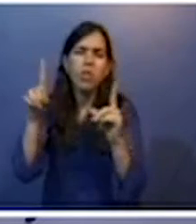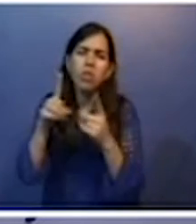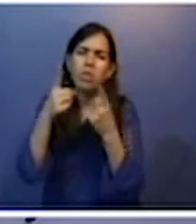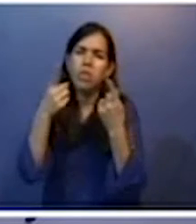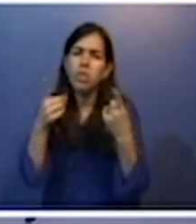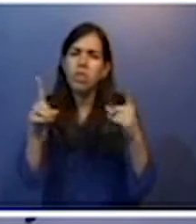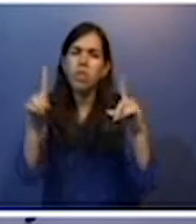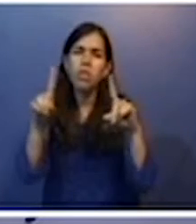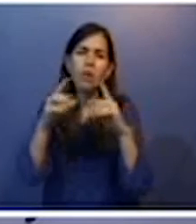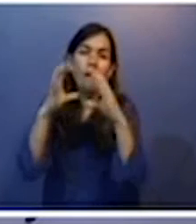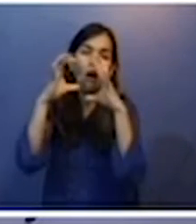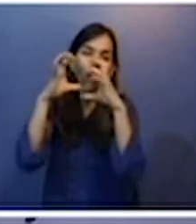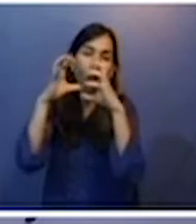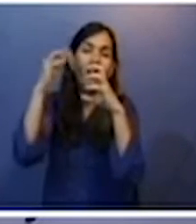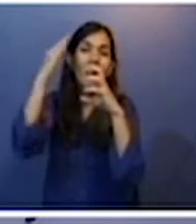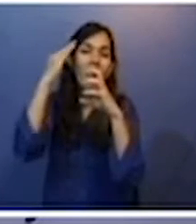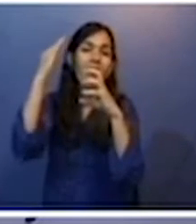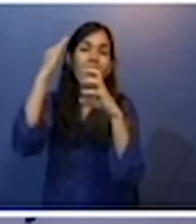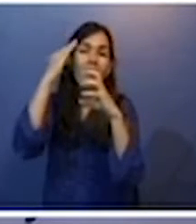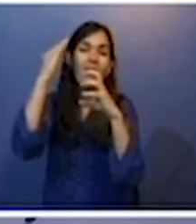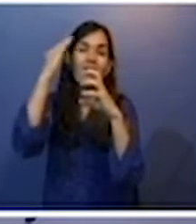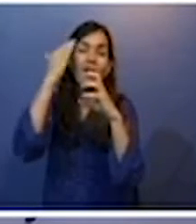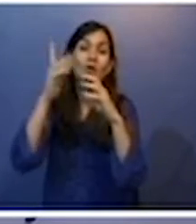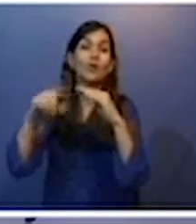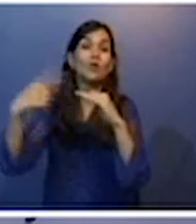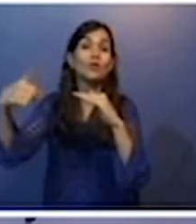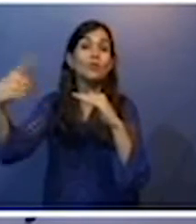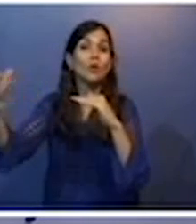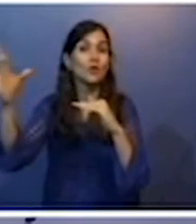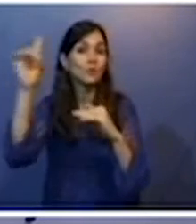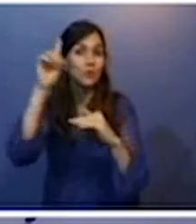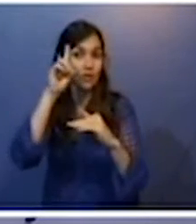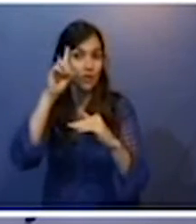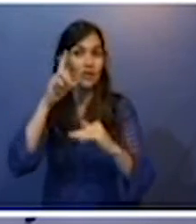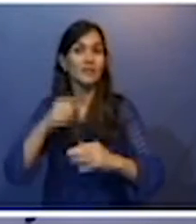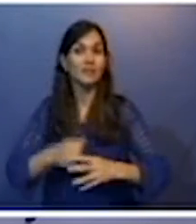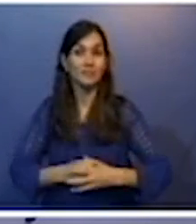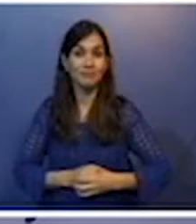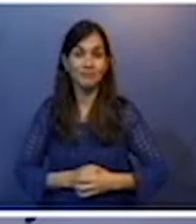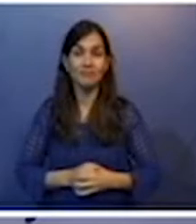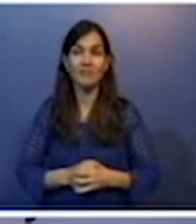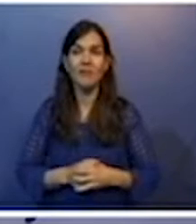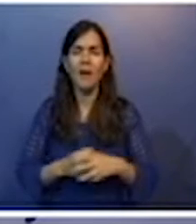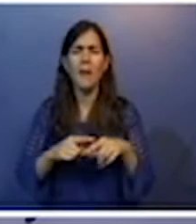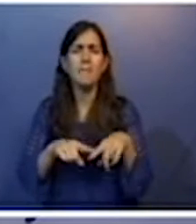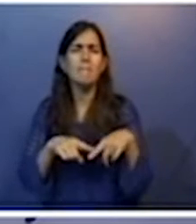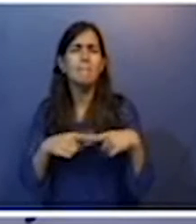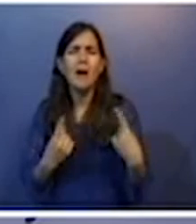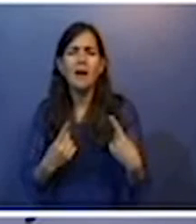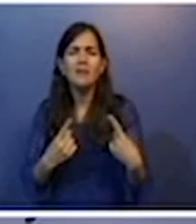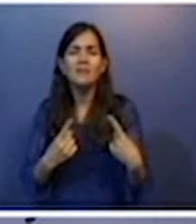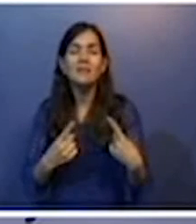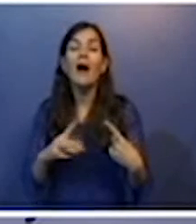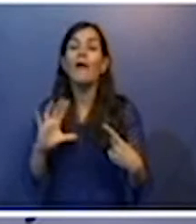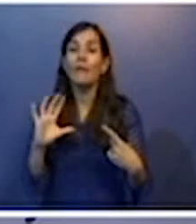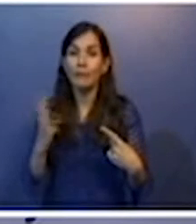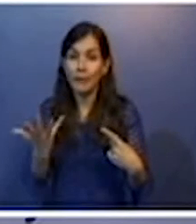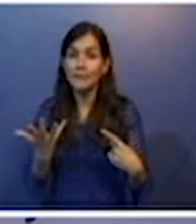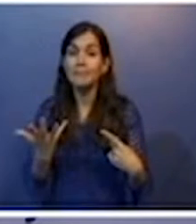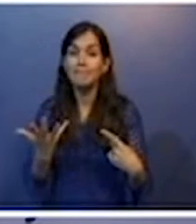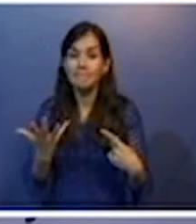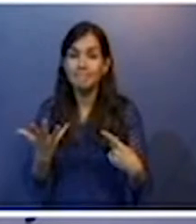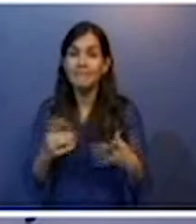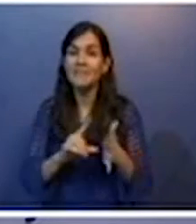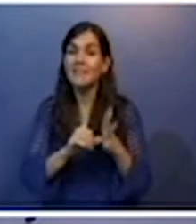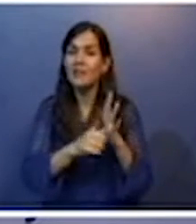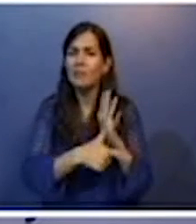próximas horas ou até mesmo nos próximos dias. Mas é o que acontece. Depois de ter